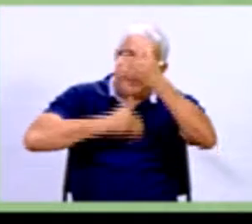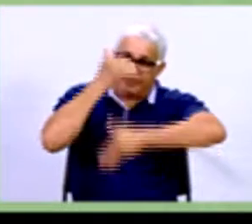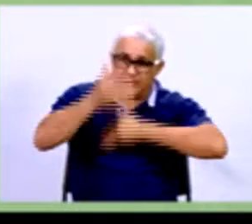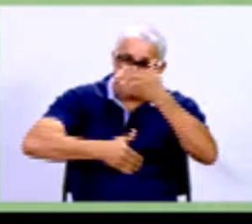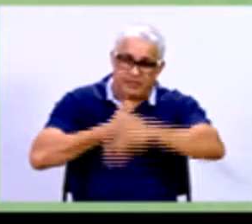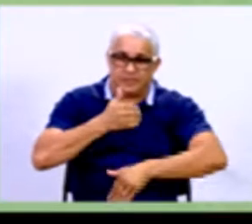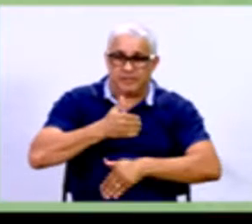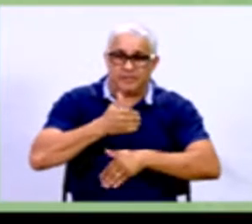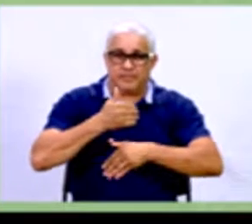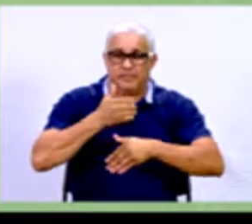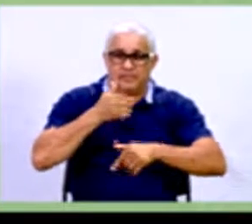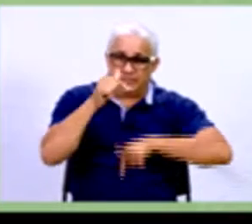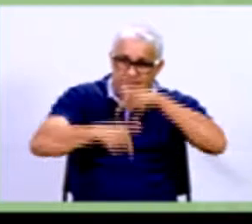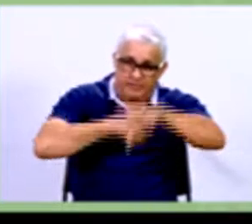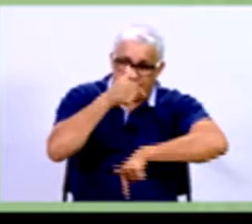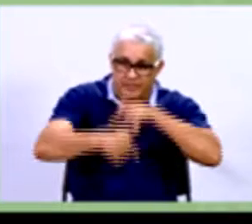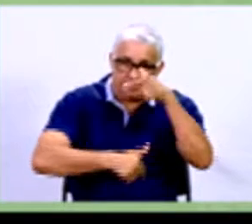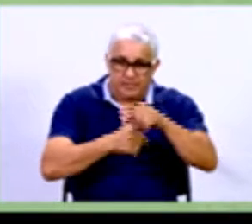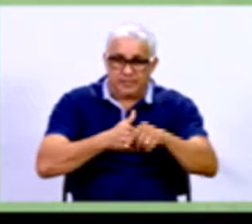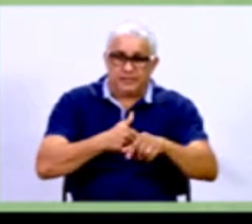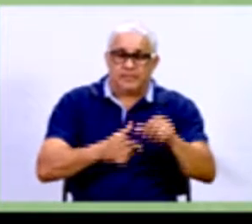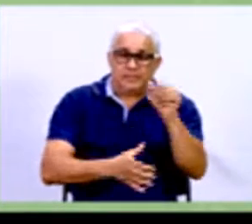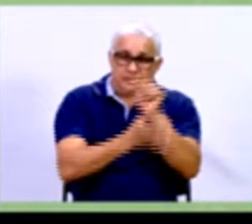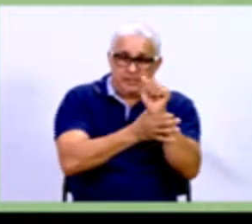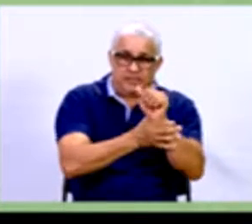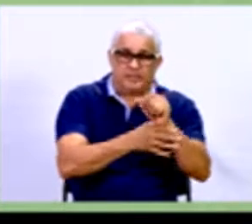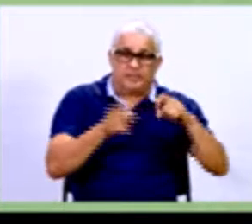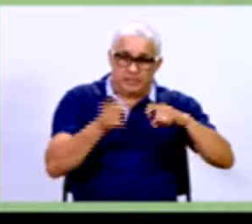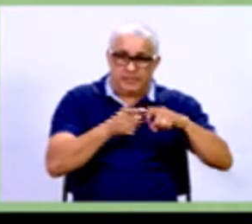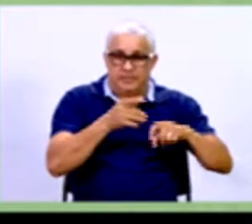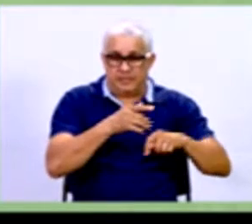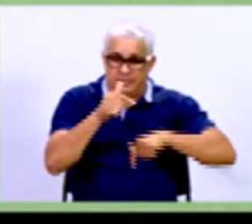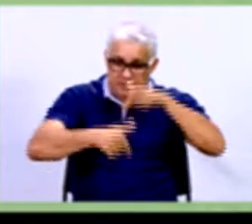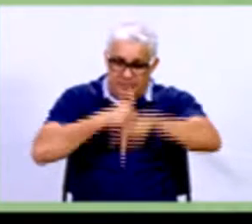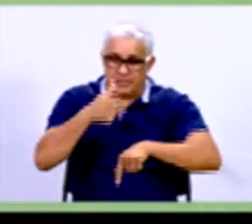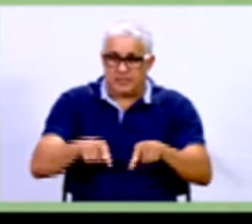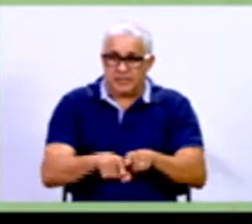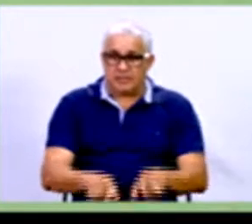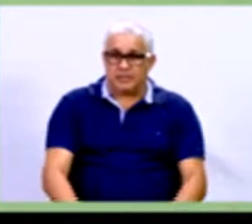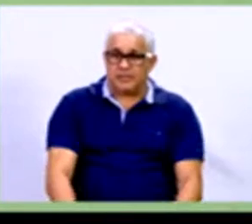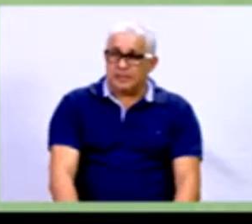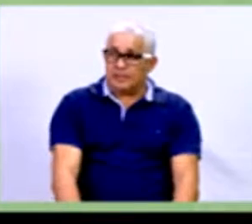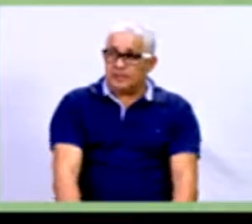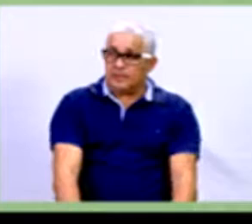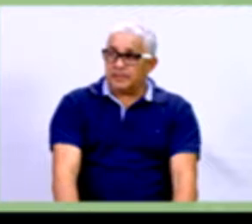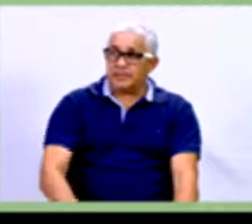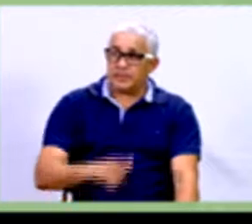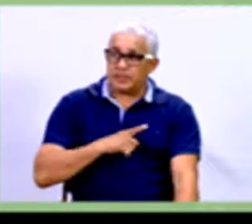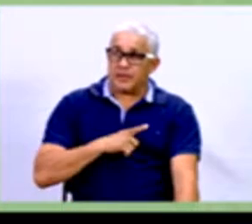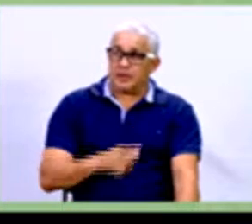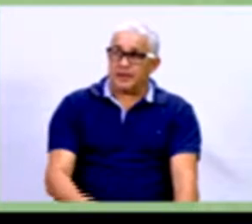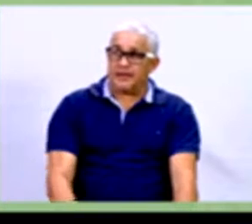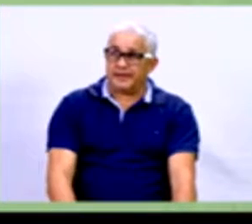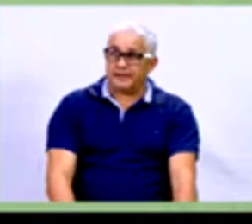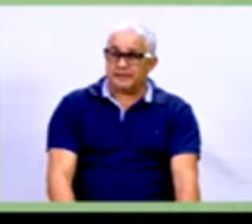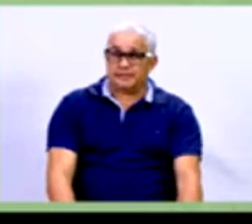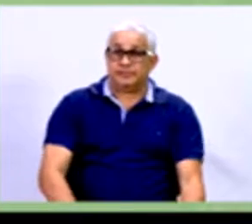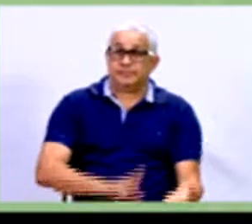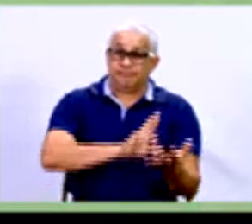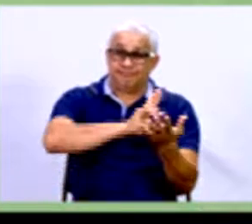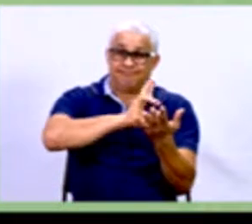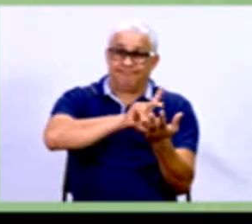dos empregados quanto à segurança e à medicina no trabalho. Então, nós vemos que são